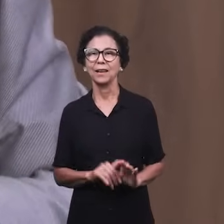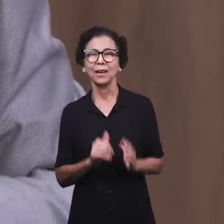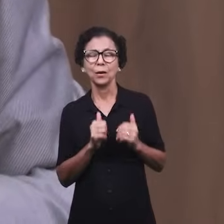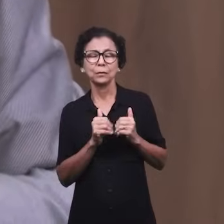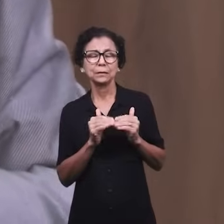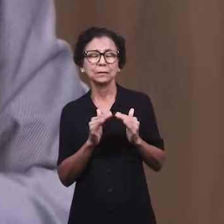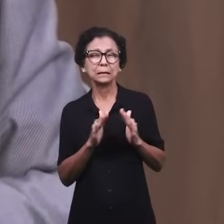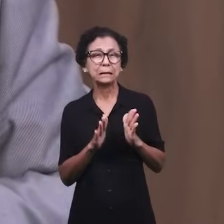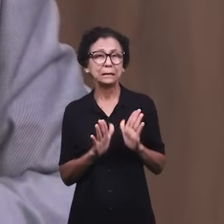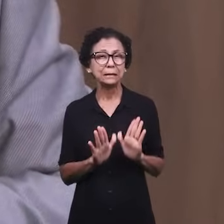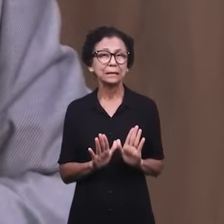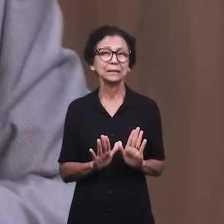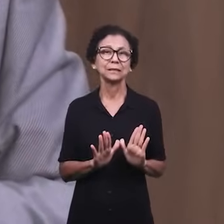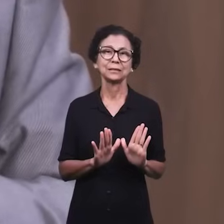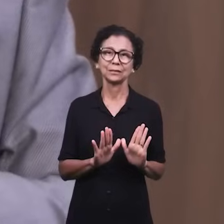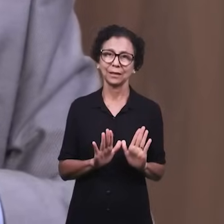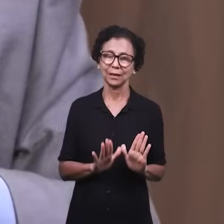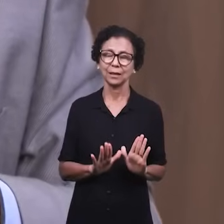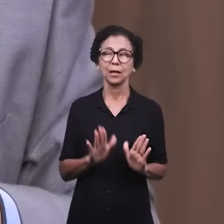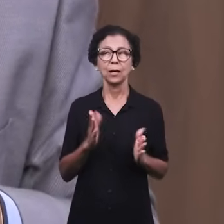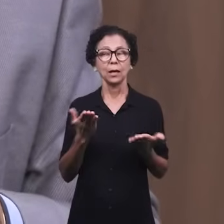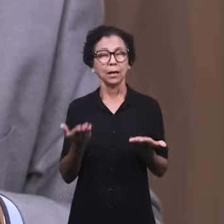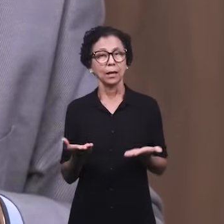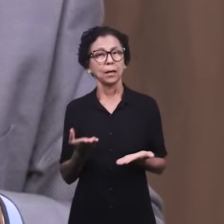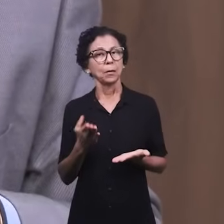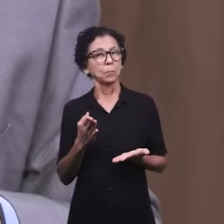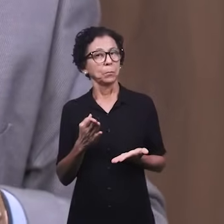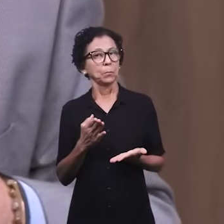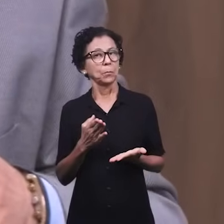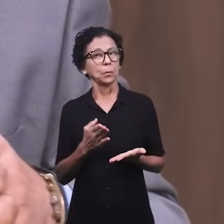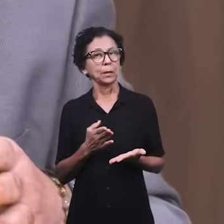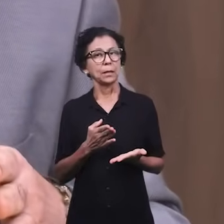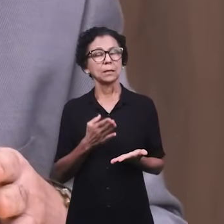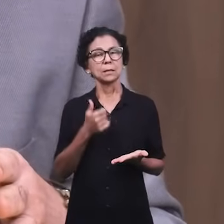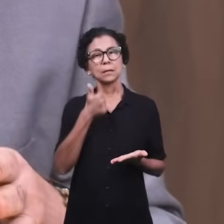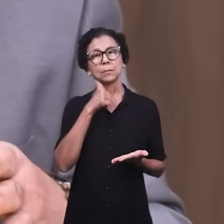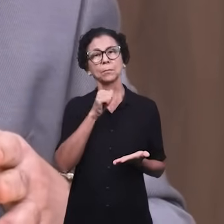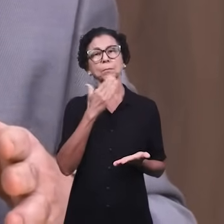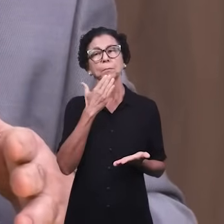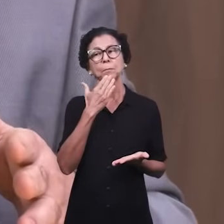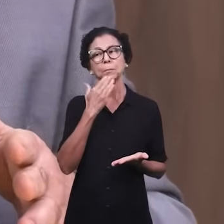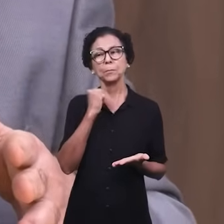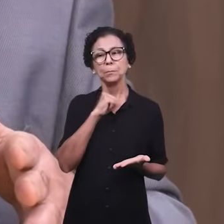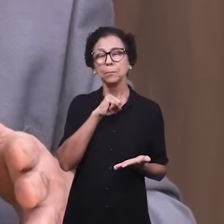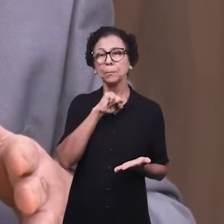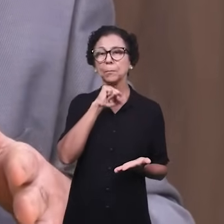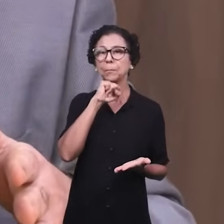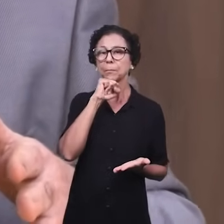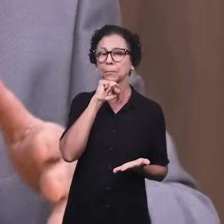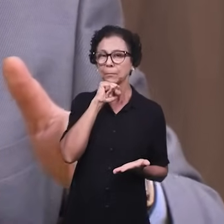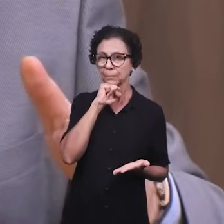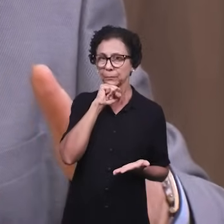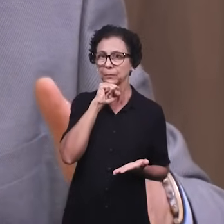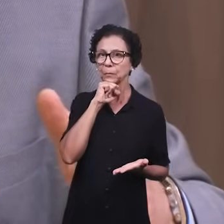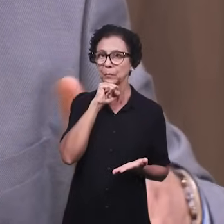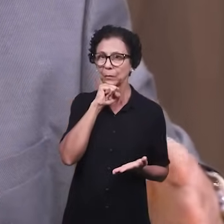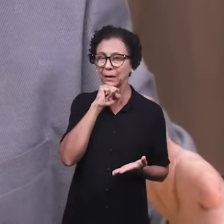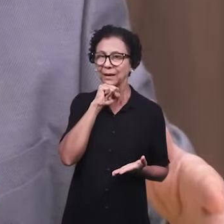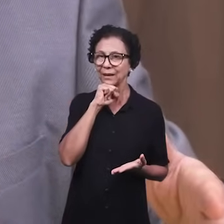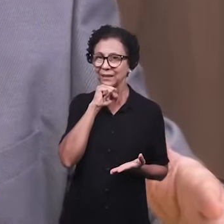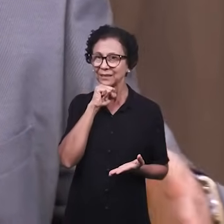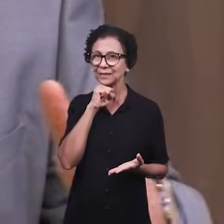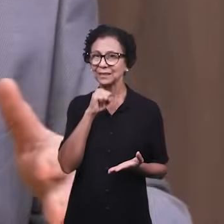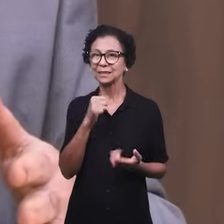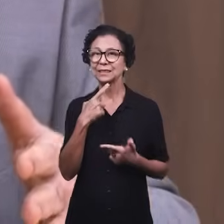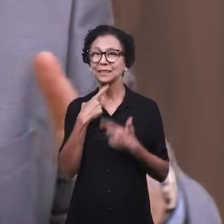verdade eh desde que os pais eh se percebem numa situação de expectativa de um novo